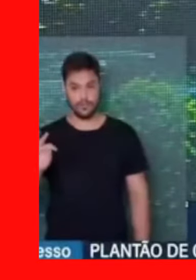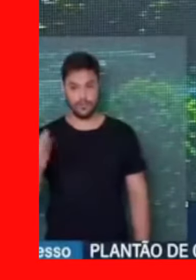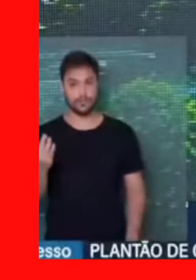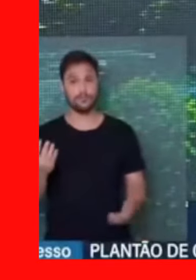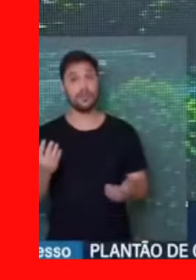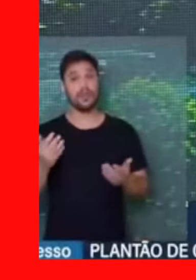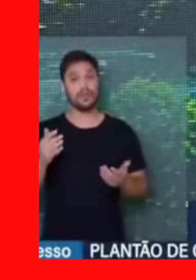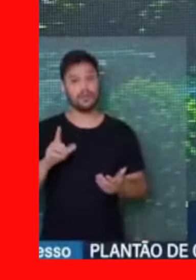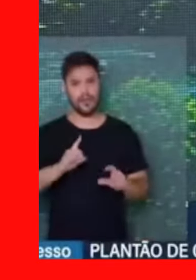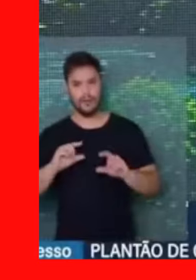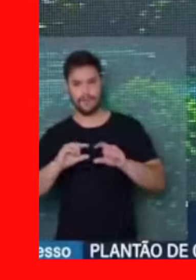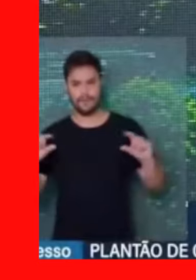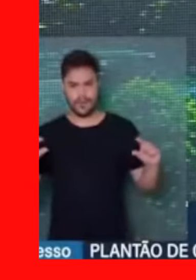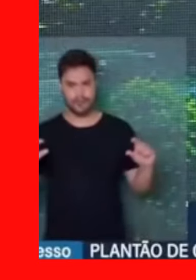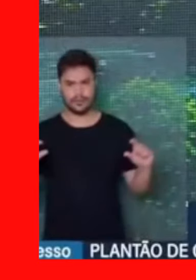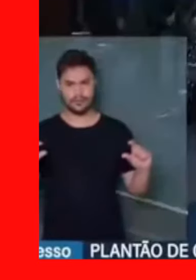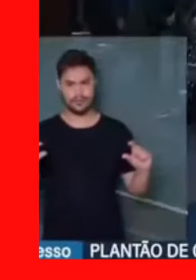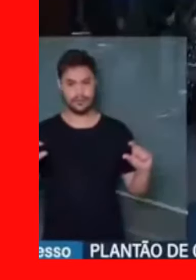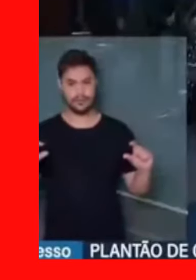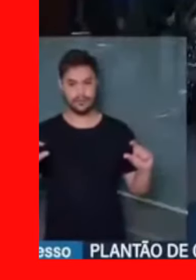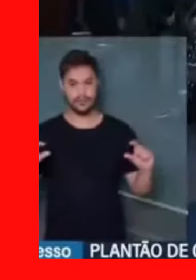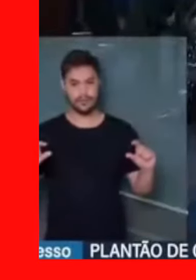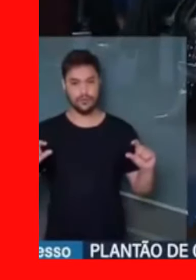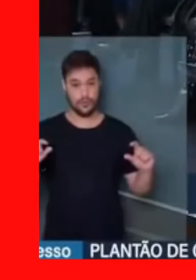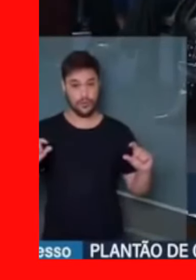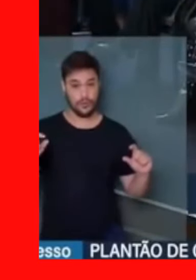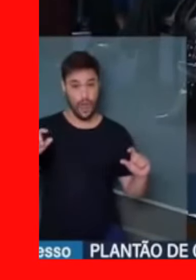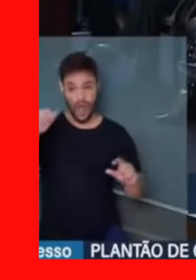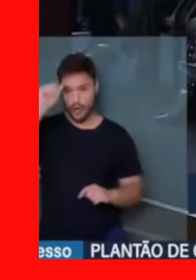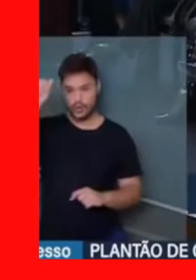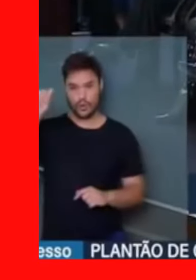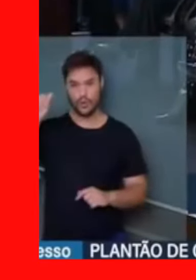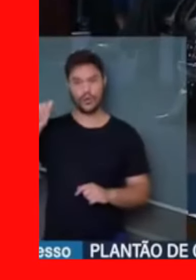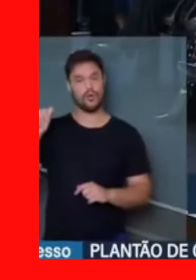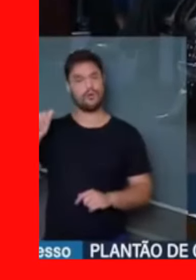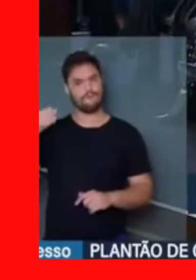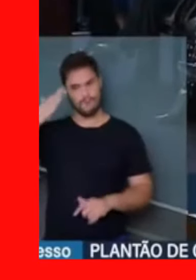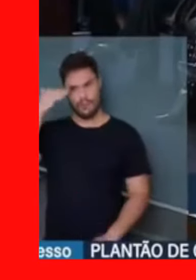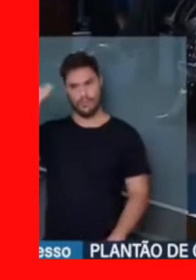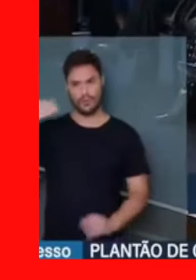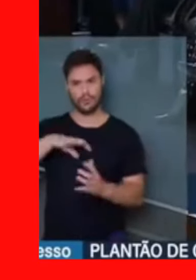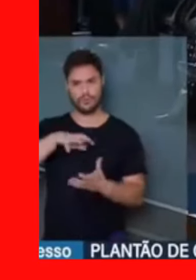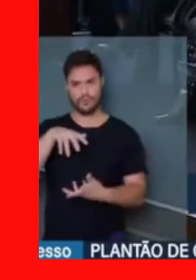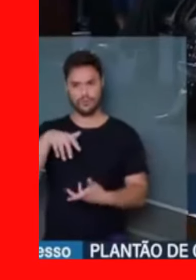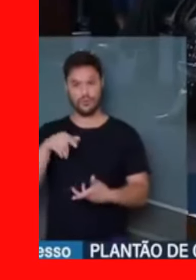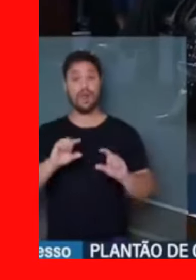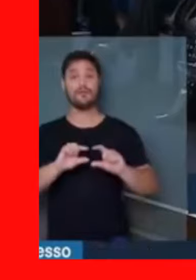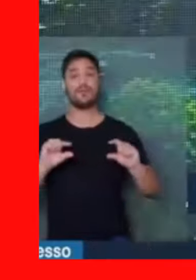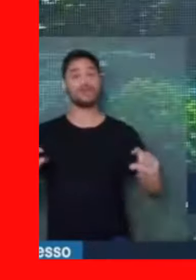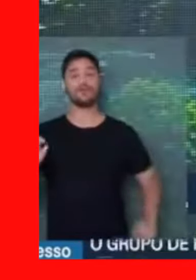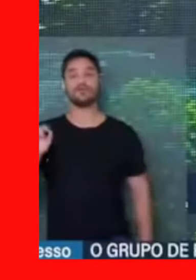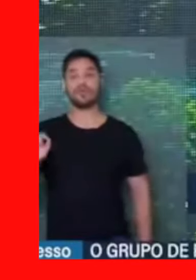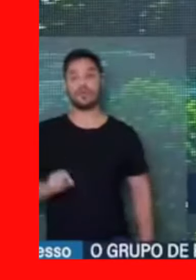frase lançada por um personagem de um dos maiores escritores universais. A frase é: o que